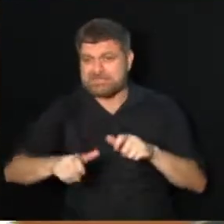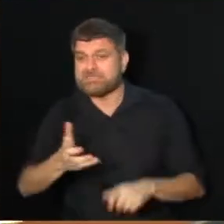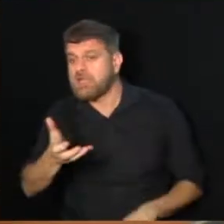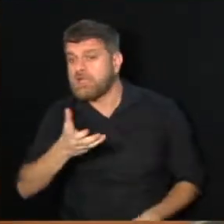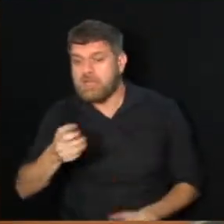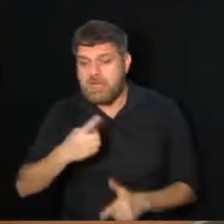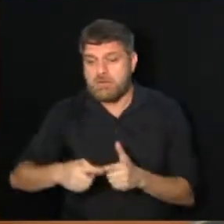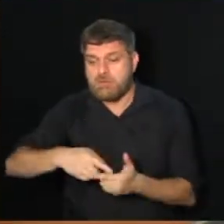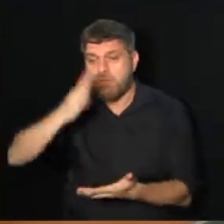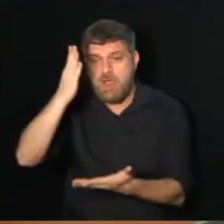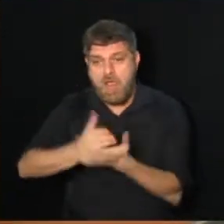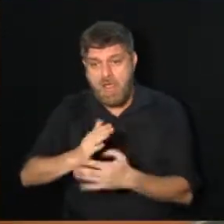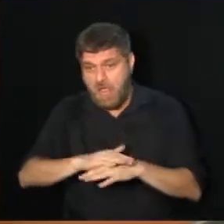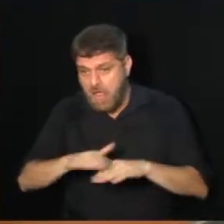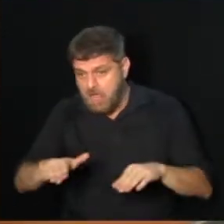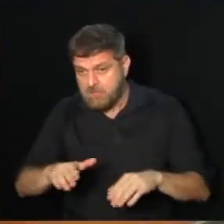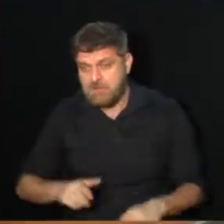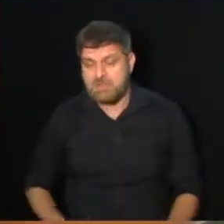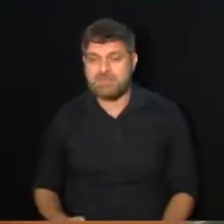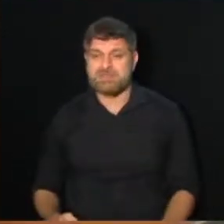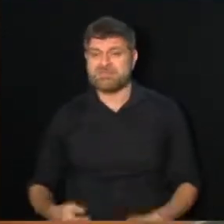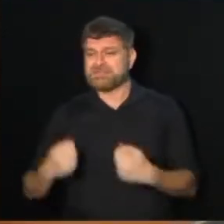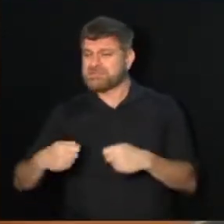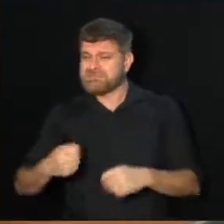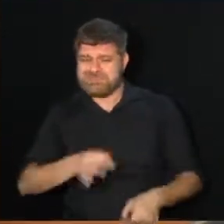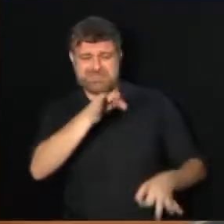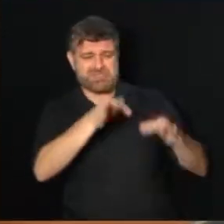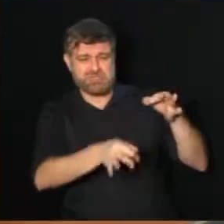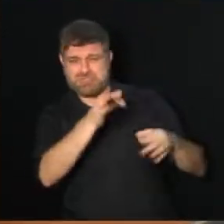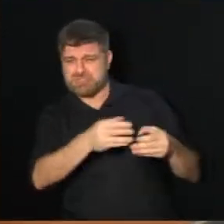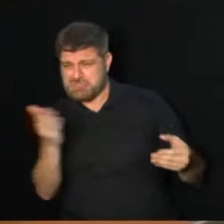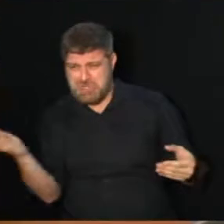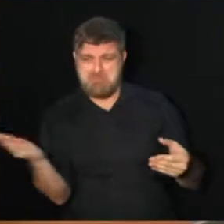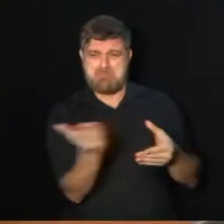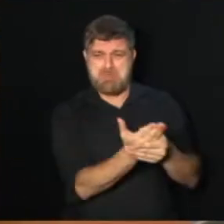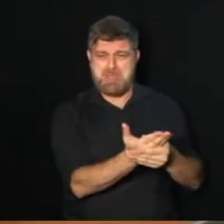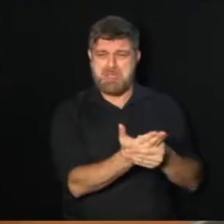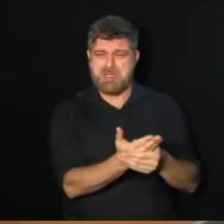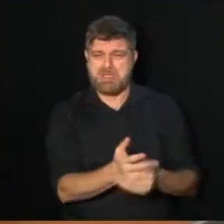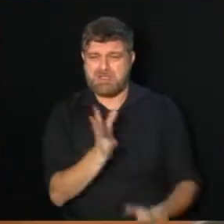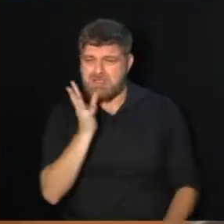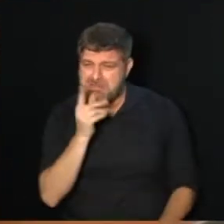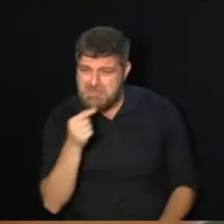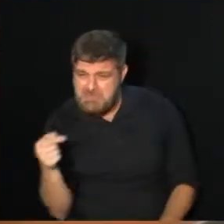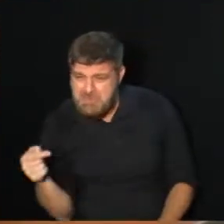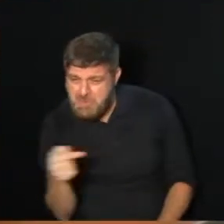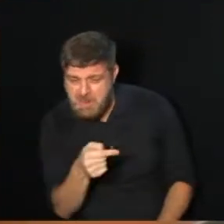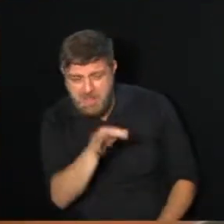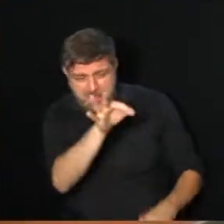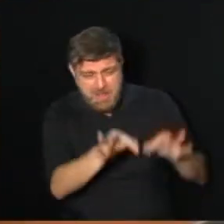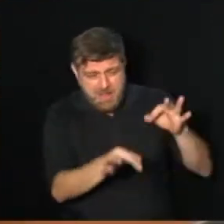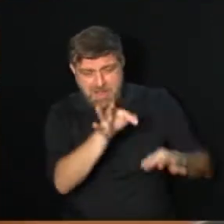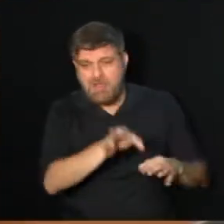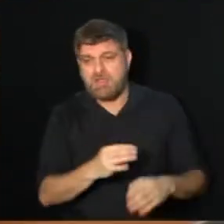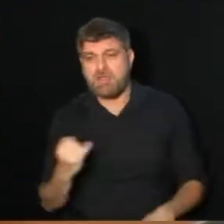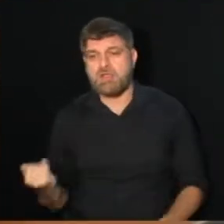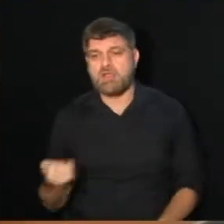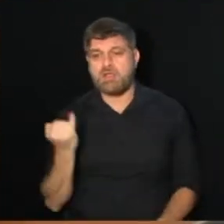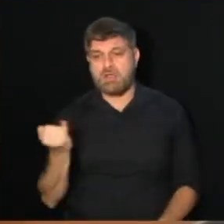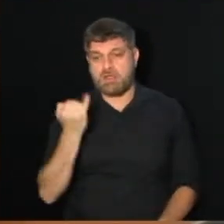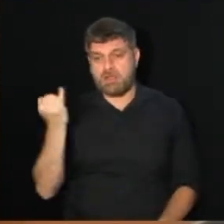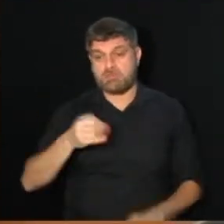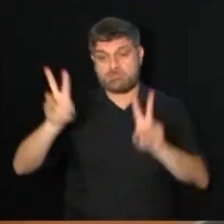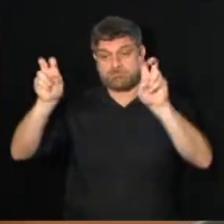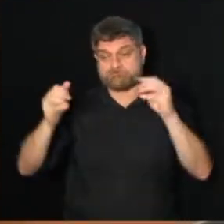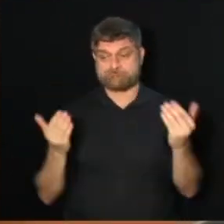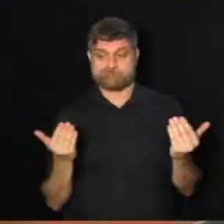a solução disso, sem judicializar, sem levar isso adiante, no sentido assim... E aí é importante fazer um